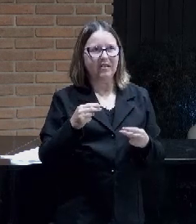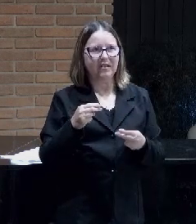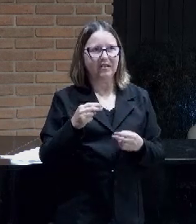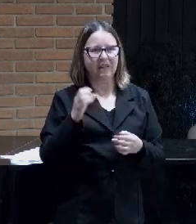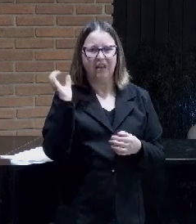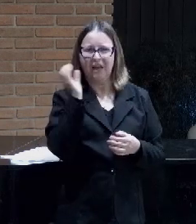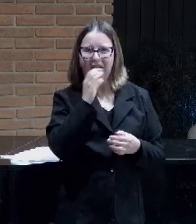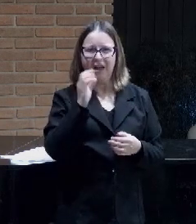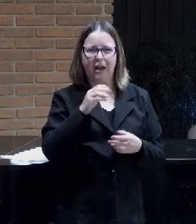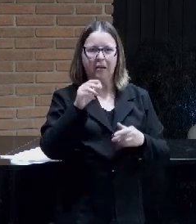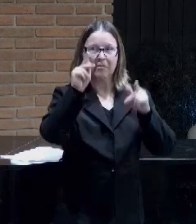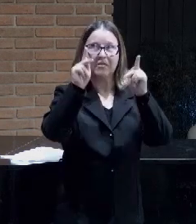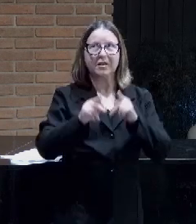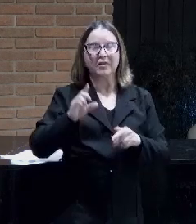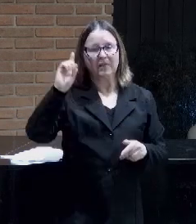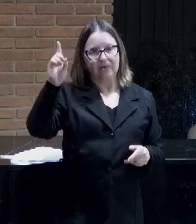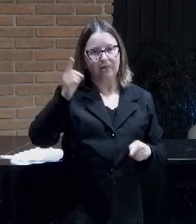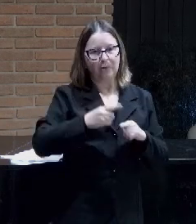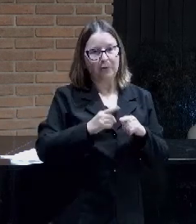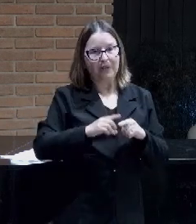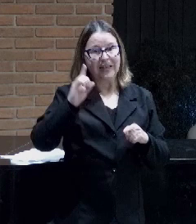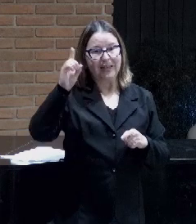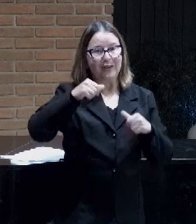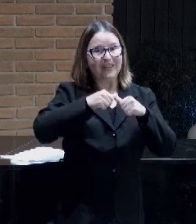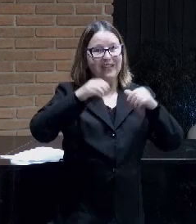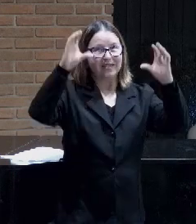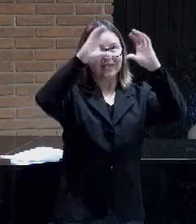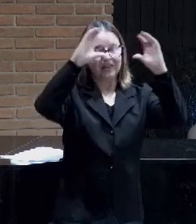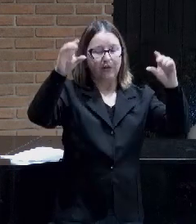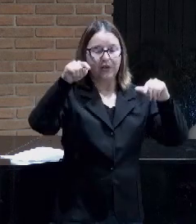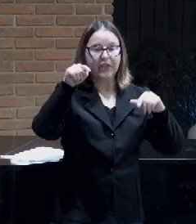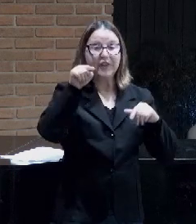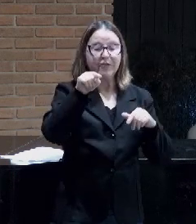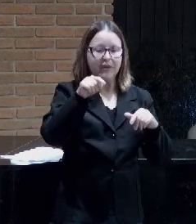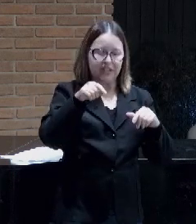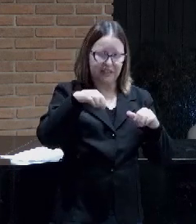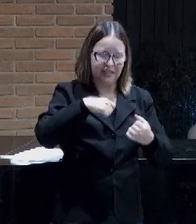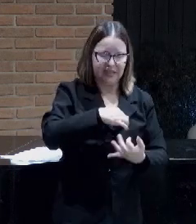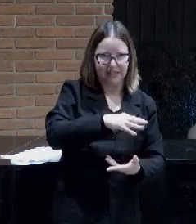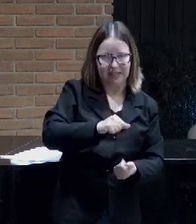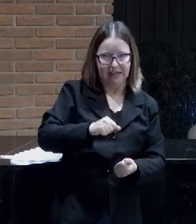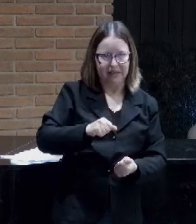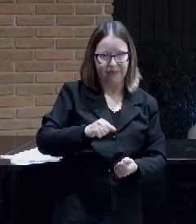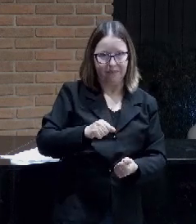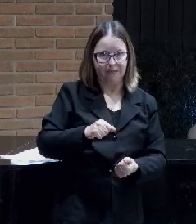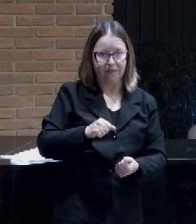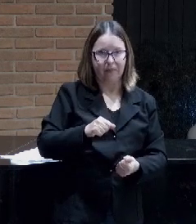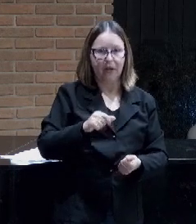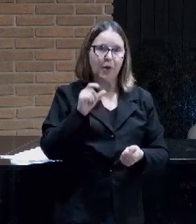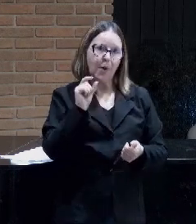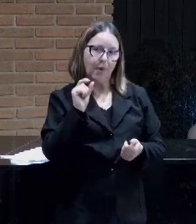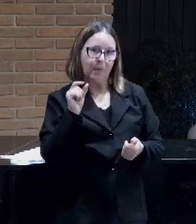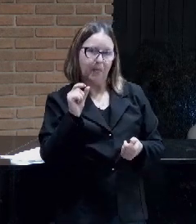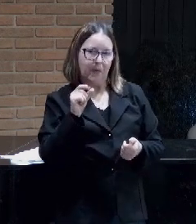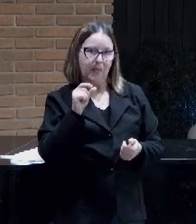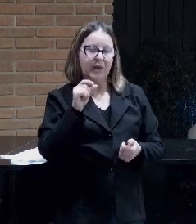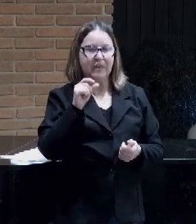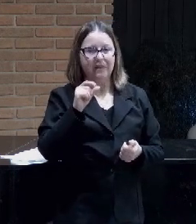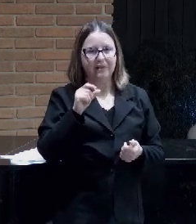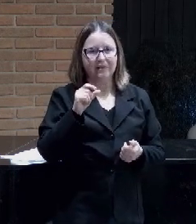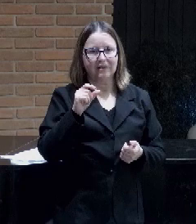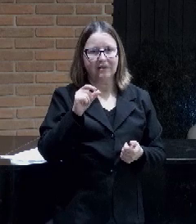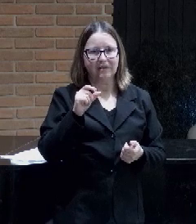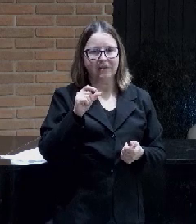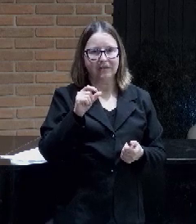diante de Deus. Porque Deus está nos céus e você aqui na terra. Portanto, sejam poucas as suas palavras. Porque